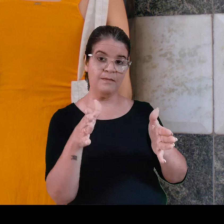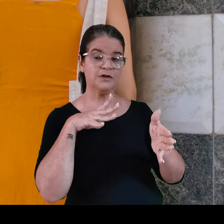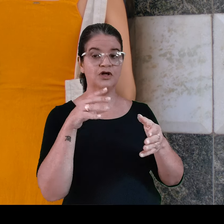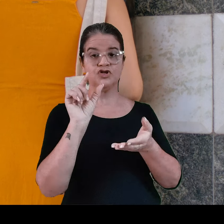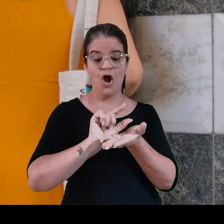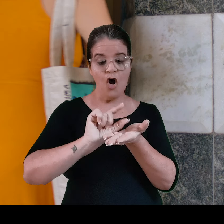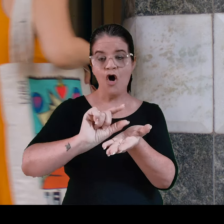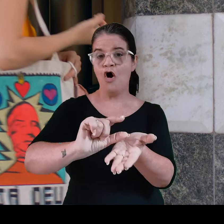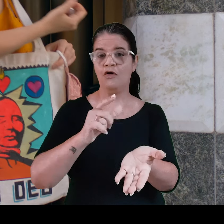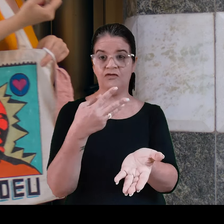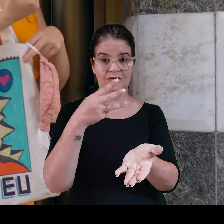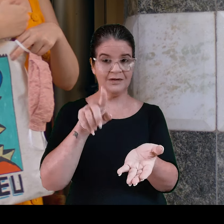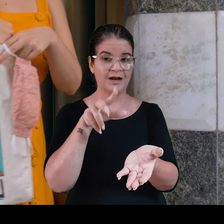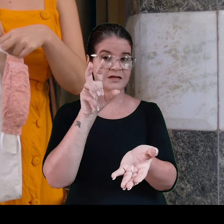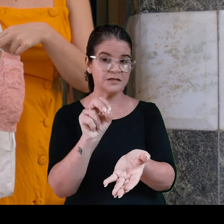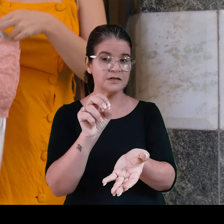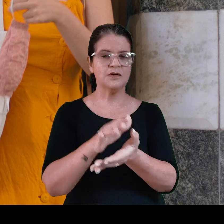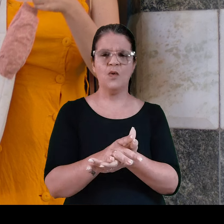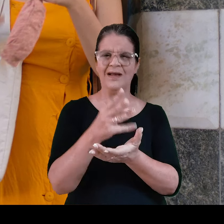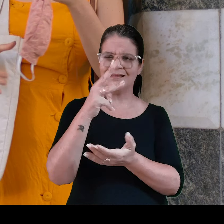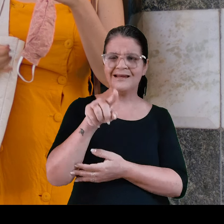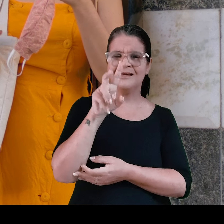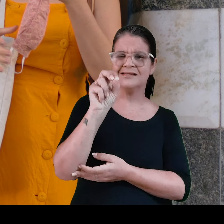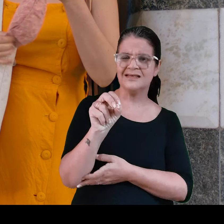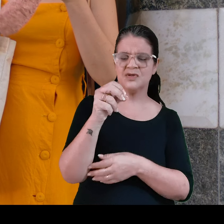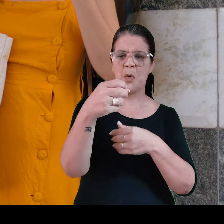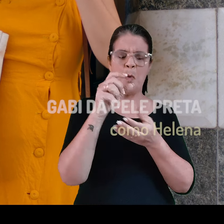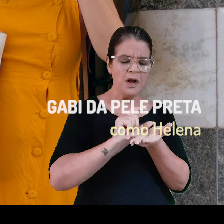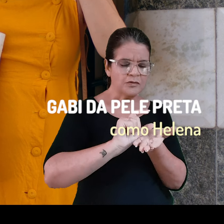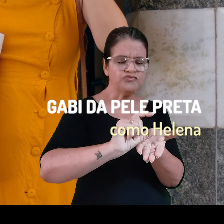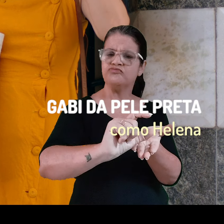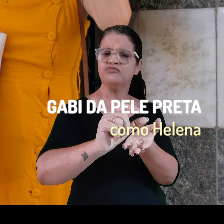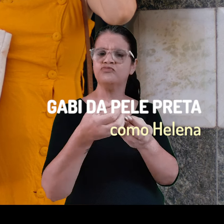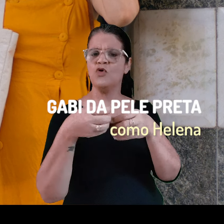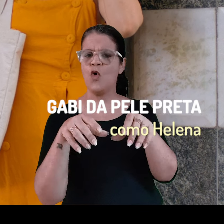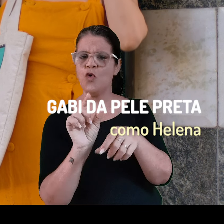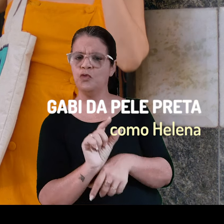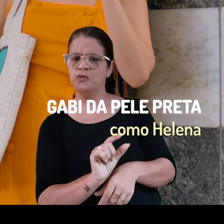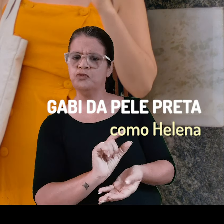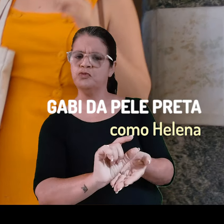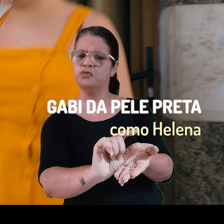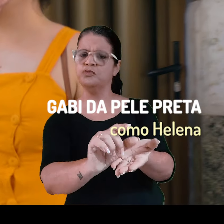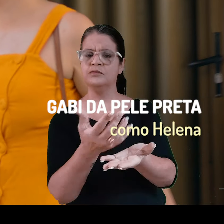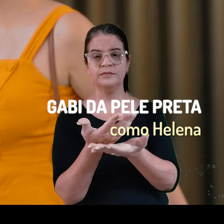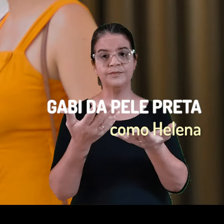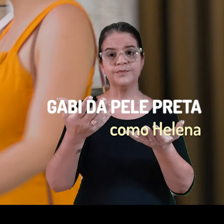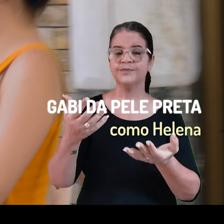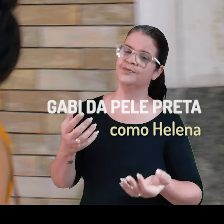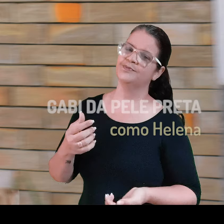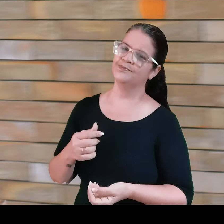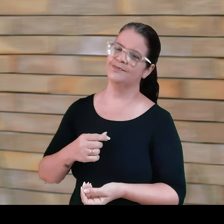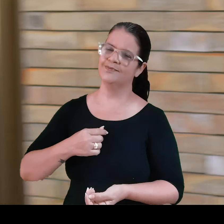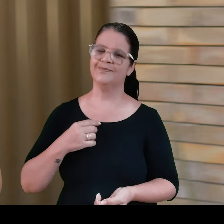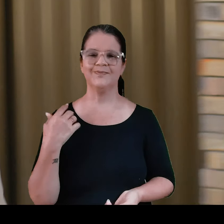Laura como Alice. Alice tem cerca de 30 anos. É branca, usa um vestido amarelo e uma bolsa de pano. Coloca uma máscara e